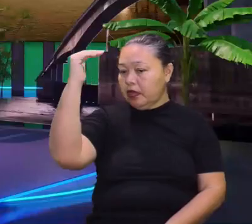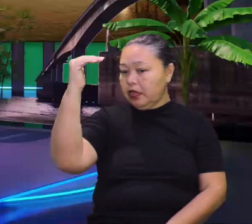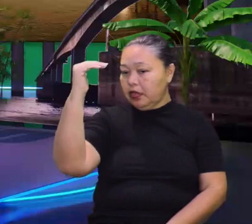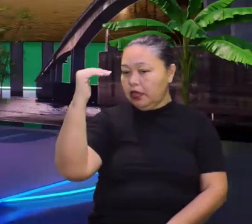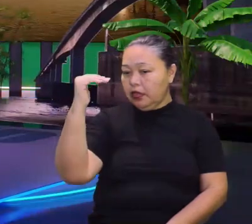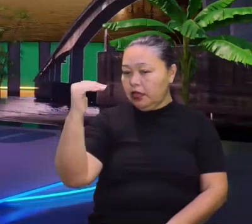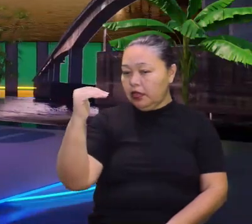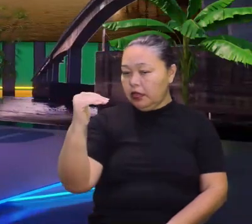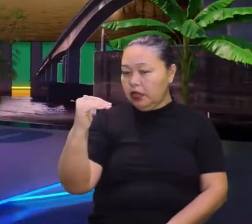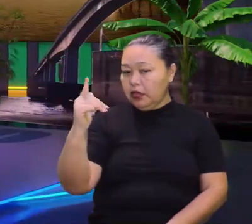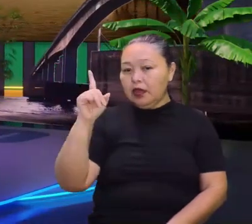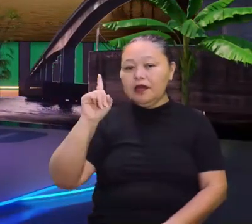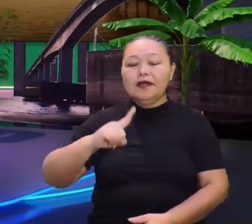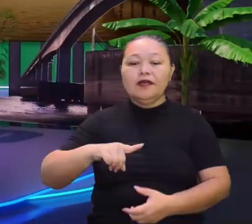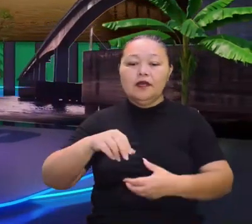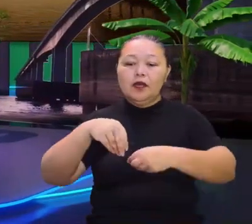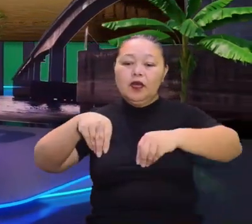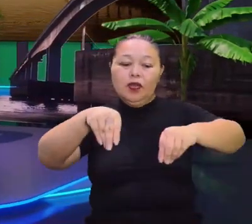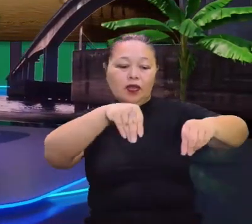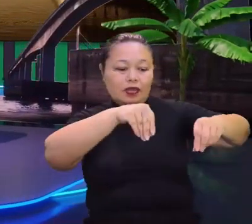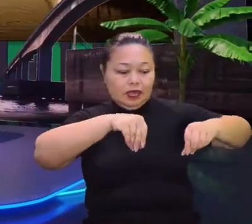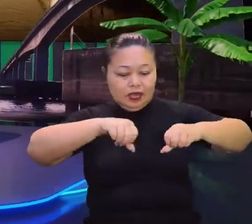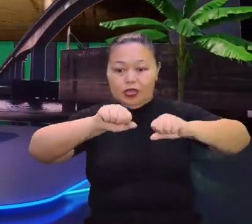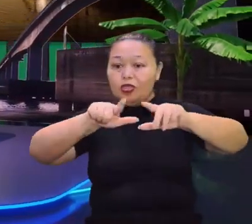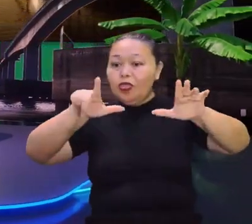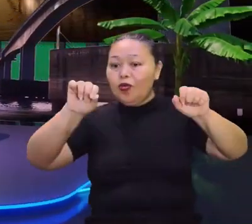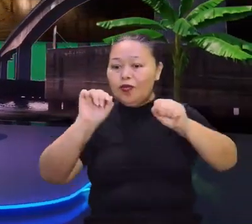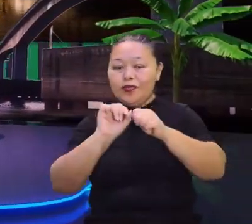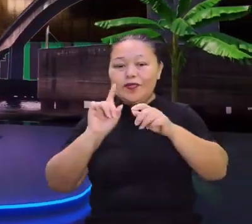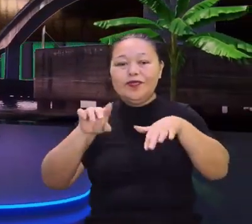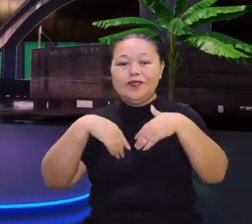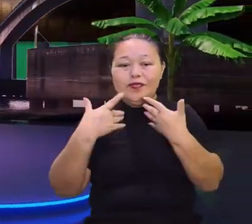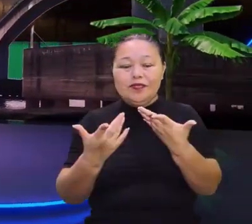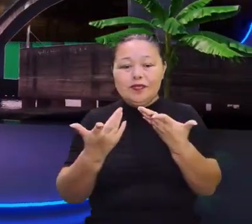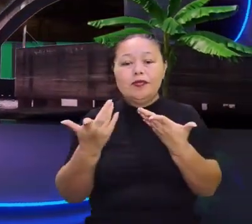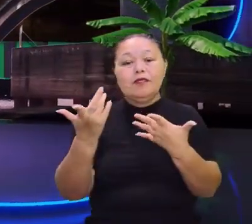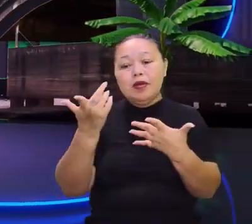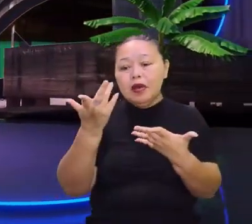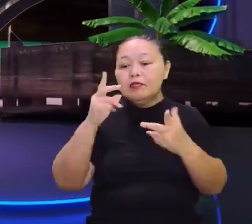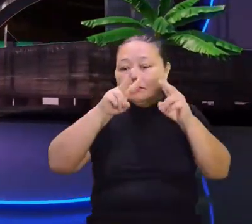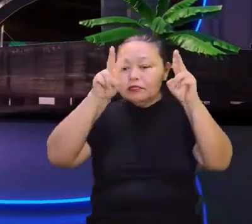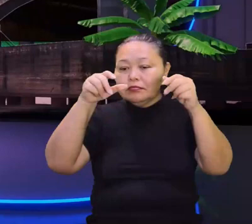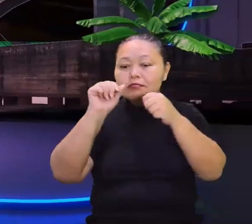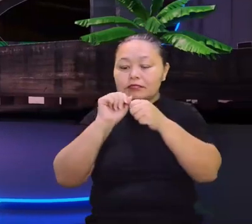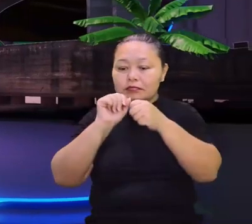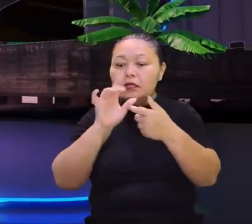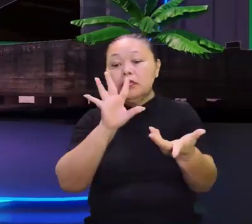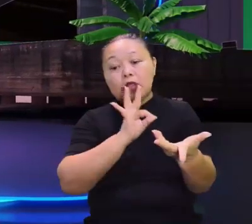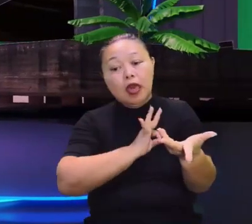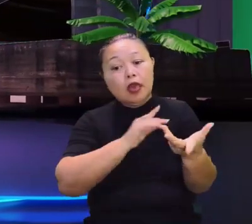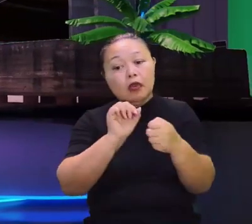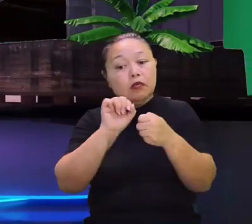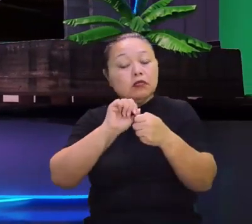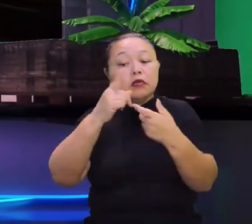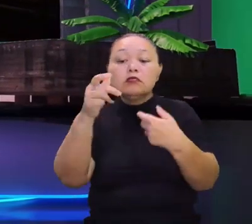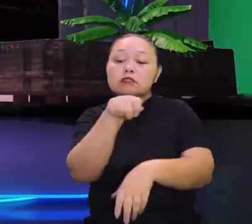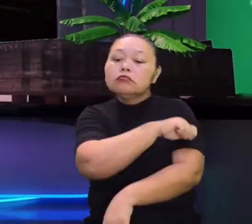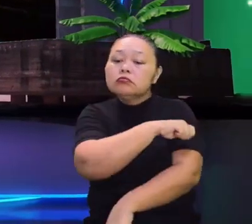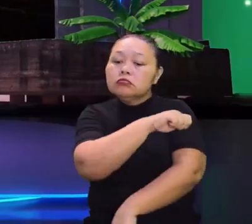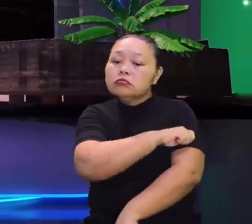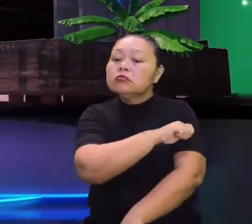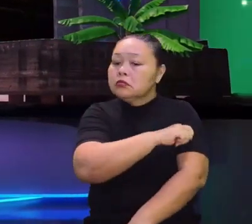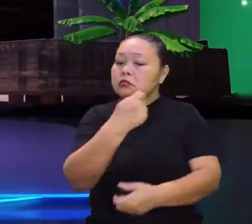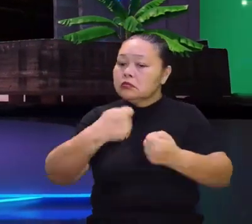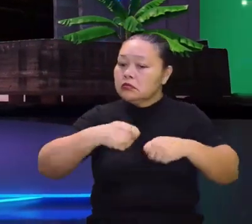É muito assunto de solo, né? Solo demais. Mas deu tudo certo. É um assunto técnico, mas ele é necessário que o aluno tenha pelo menos um